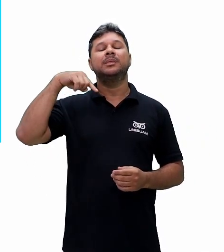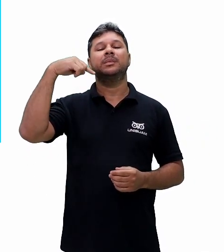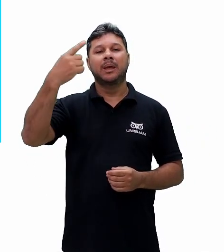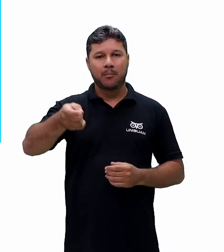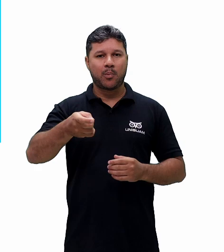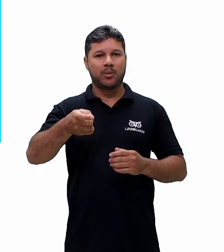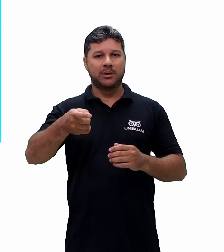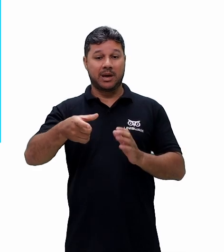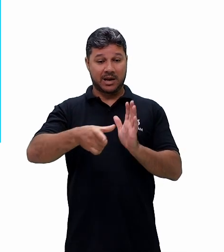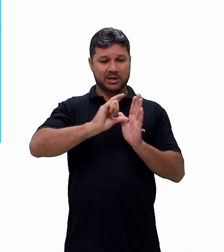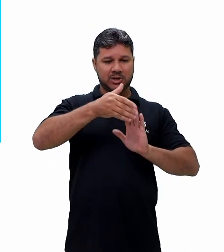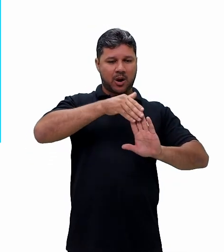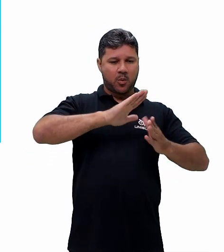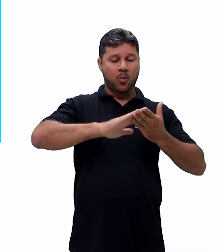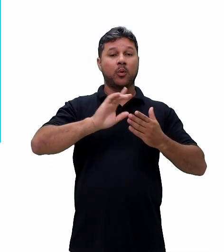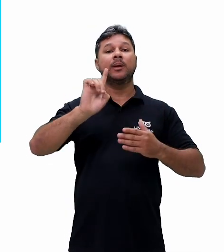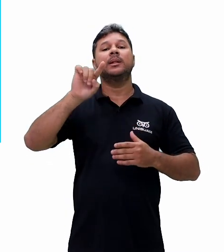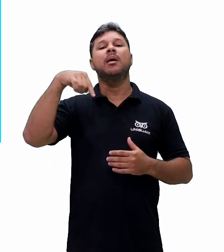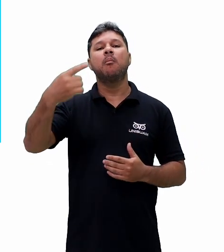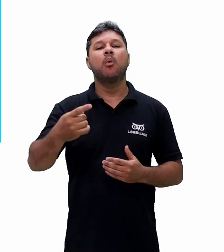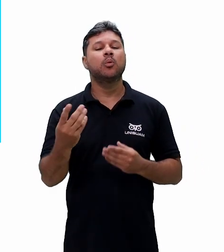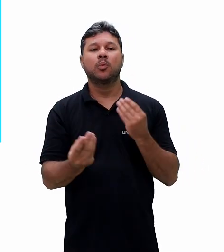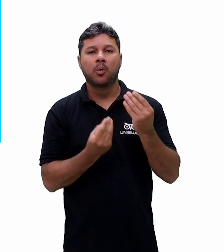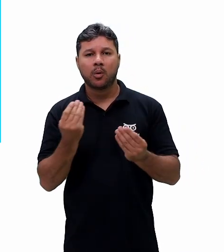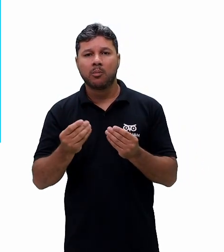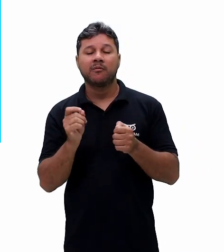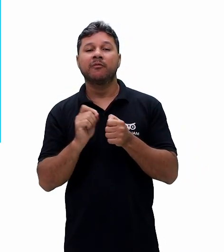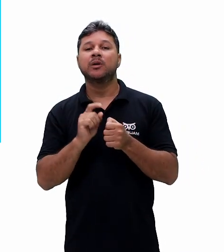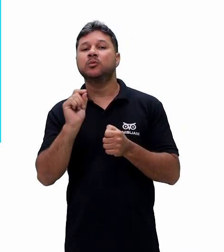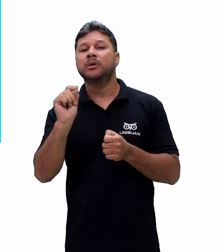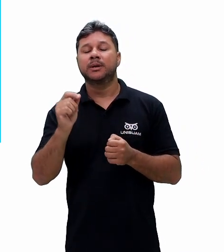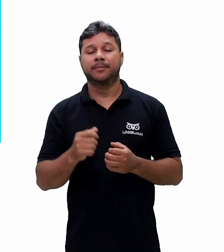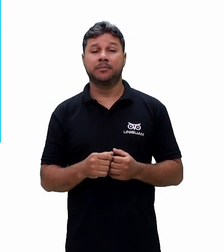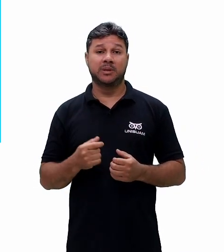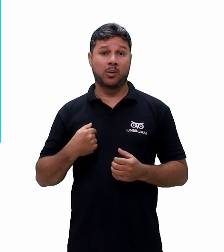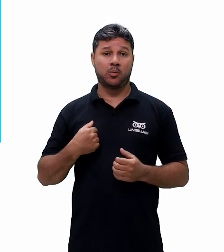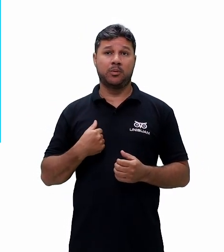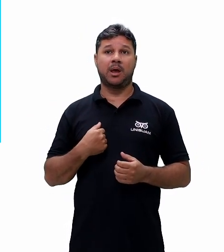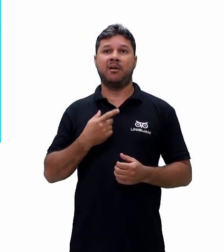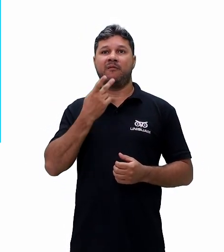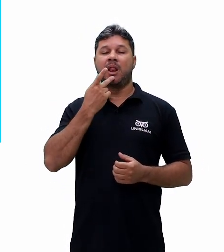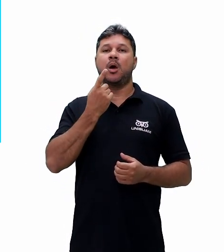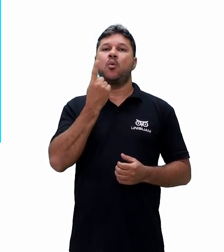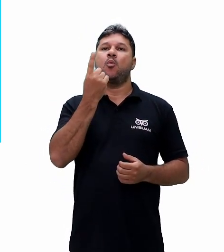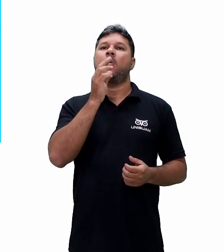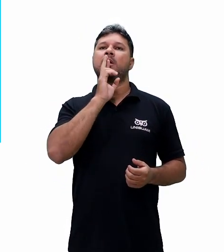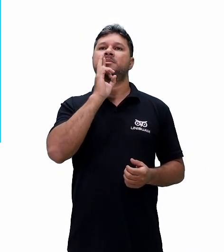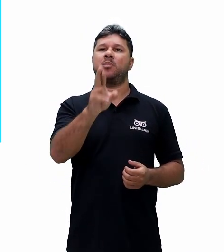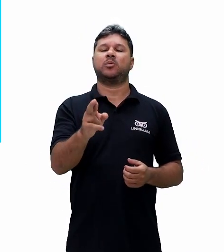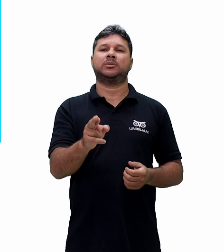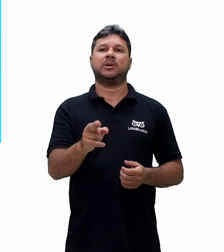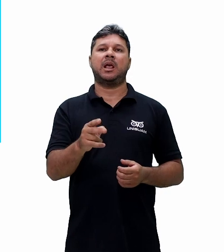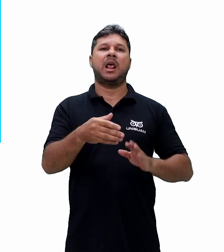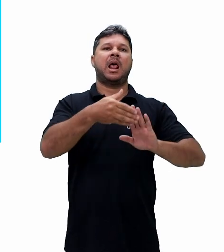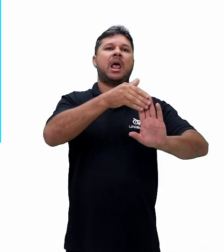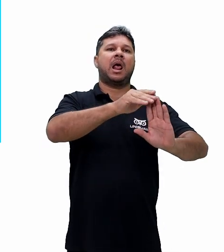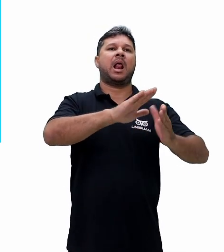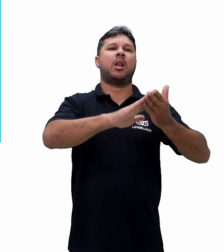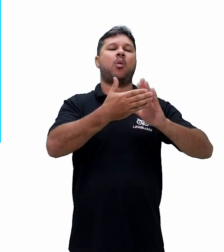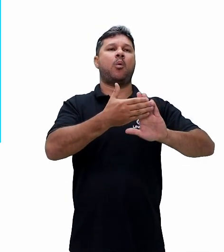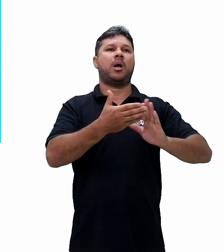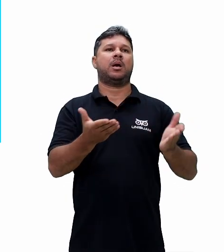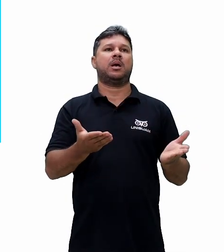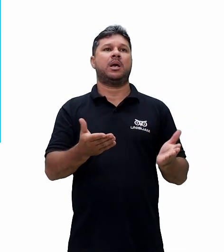o que vai ser feito depois da sessão de alongamento. Então, reparem que eu não posso afirmar